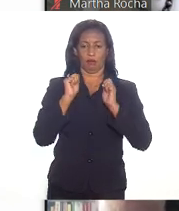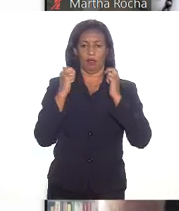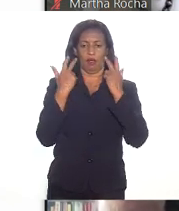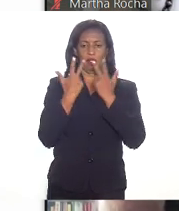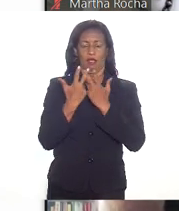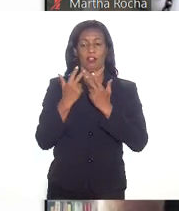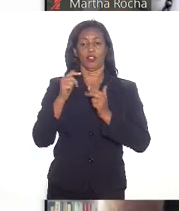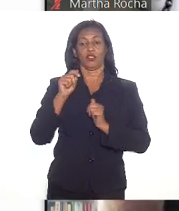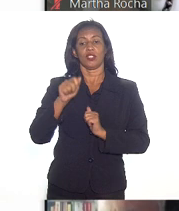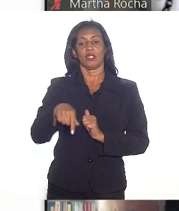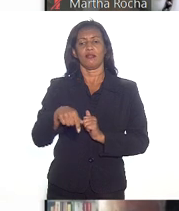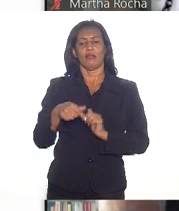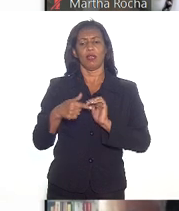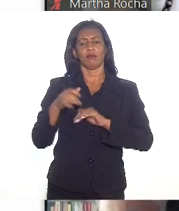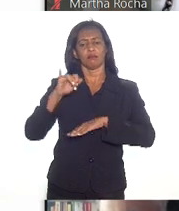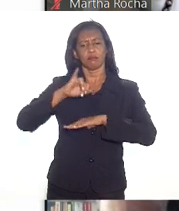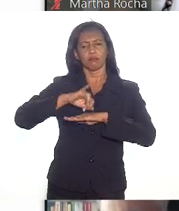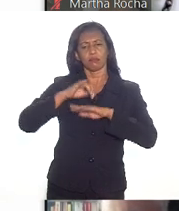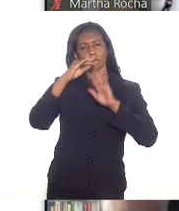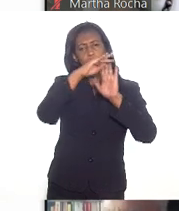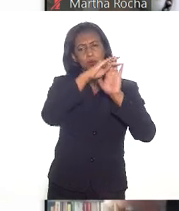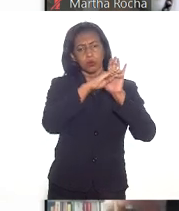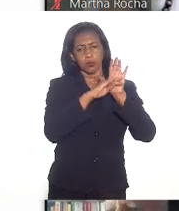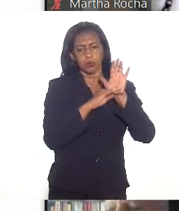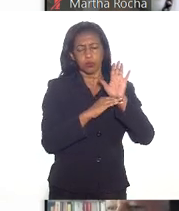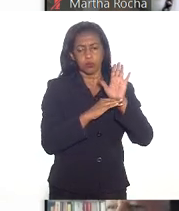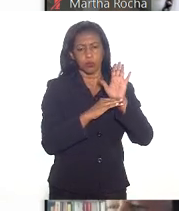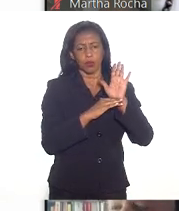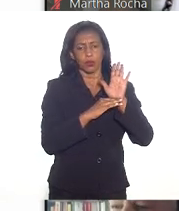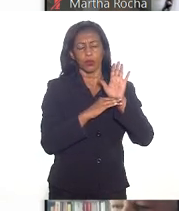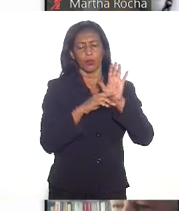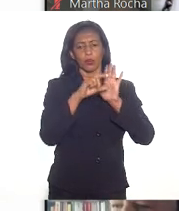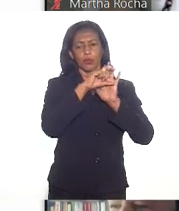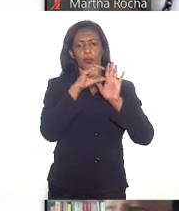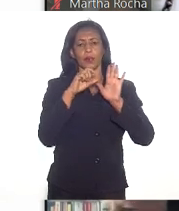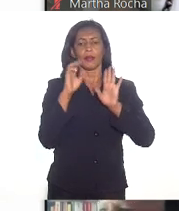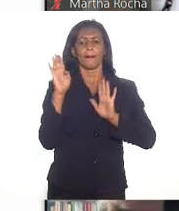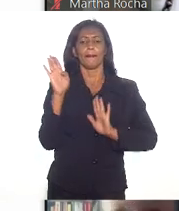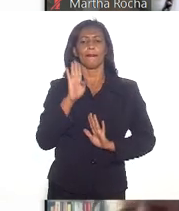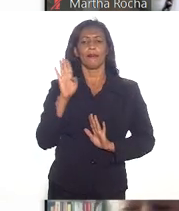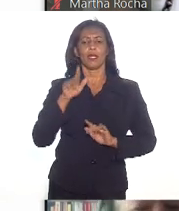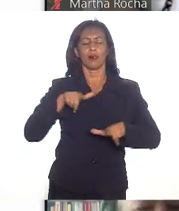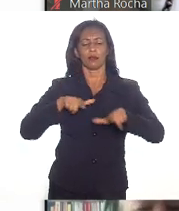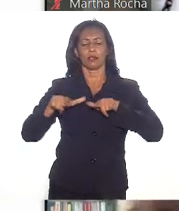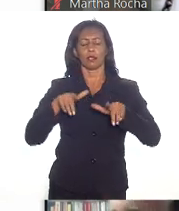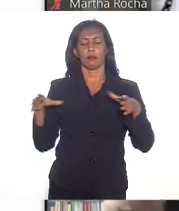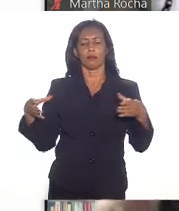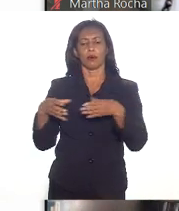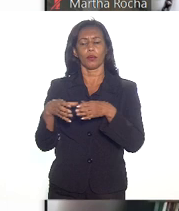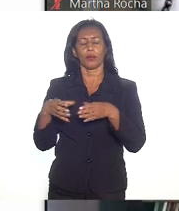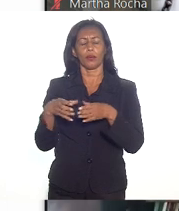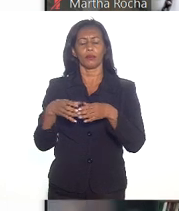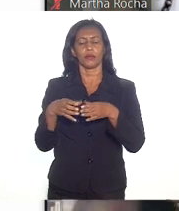fará uma exposição sobre o item D do plano de trabalho da comissão